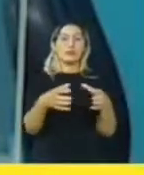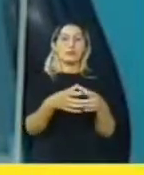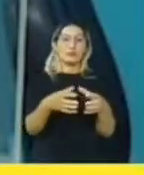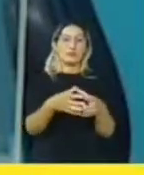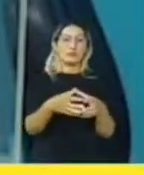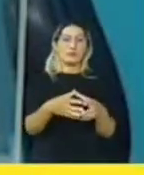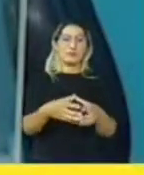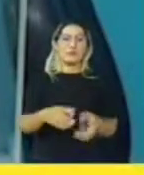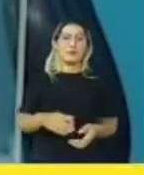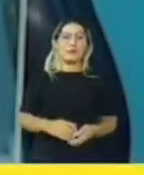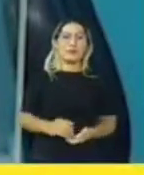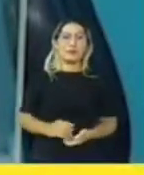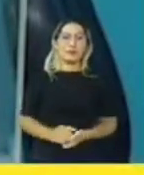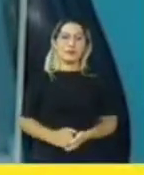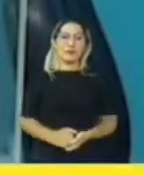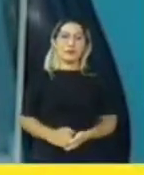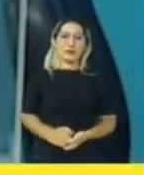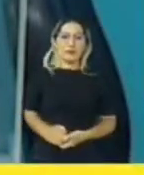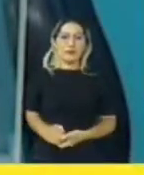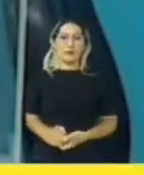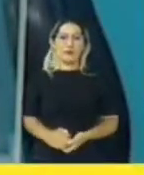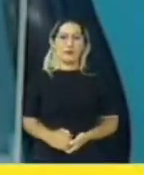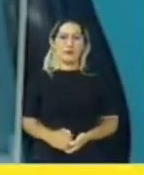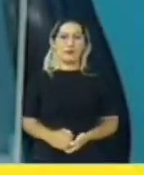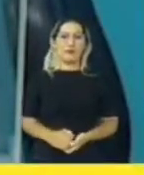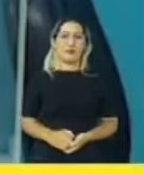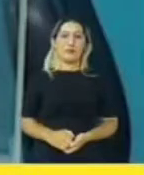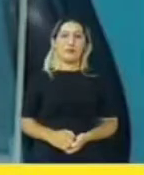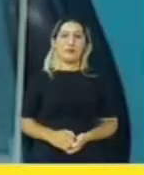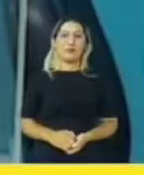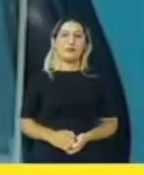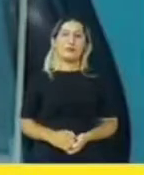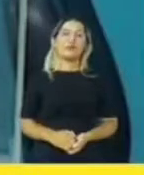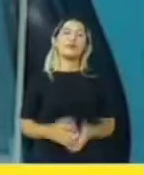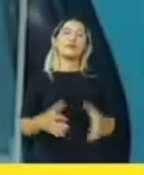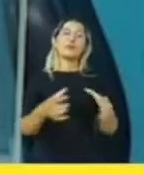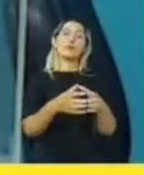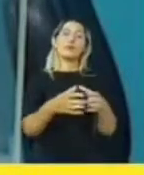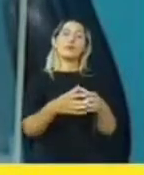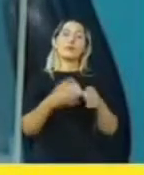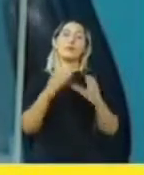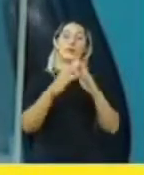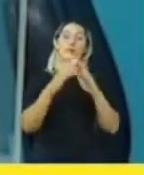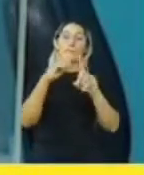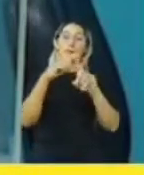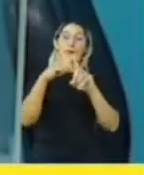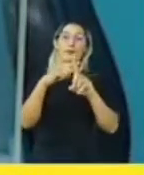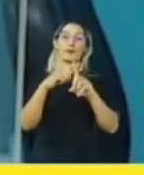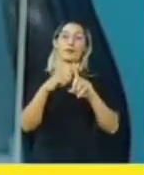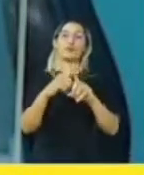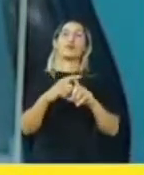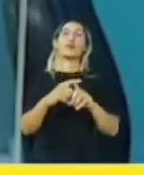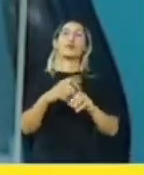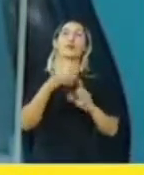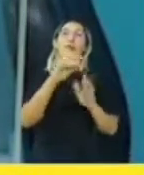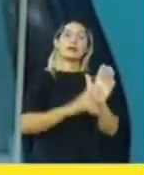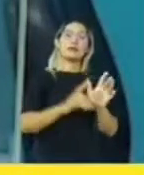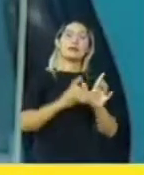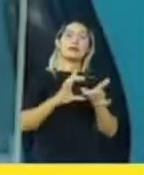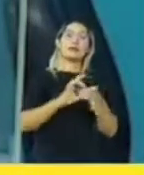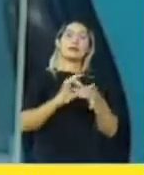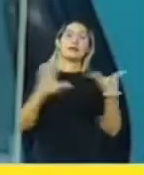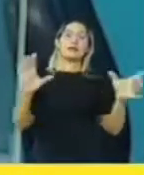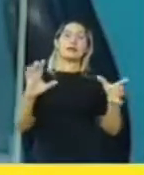grupo da Igreja Católica pelo que eles colocam aqui entre aspas defesa da liberdade